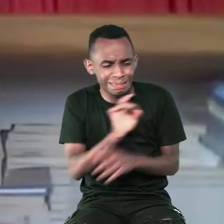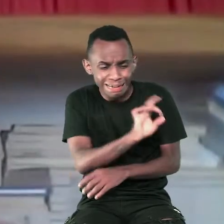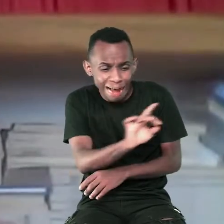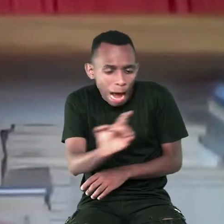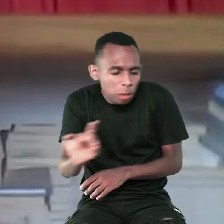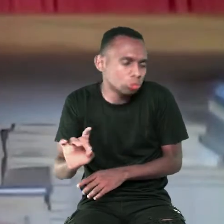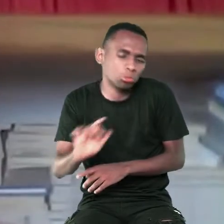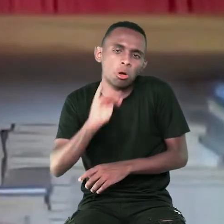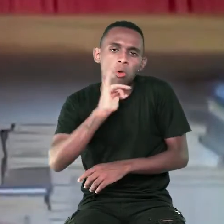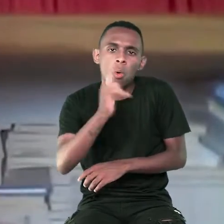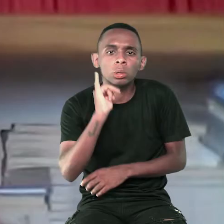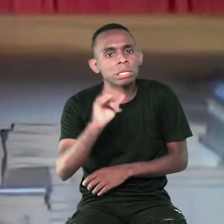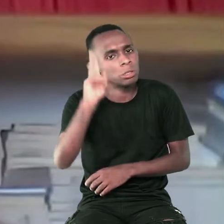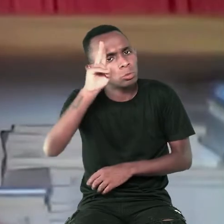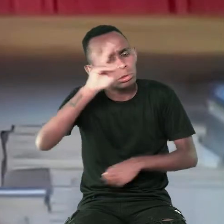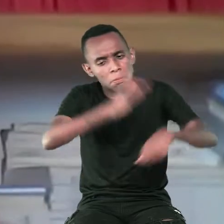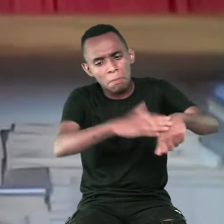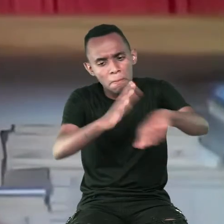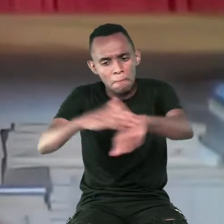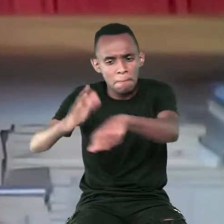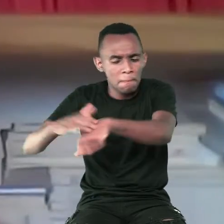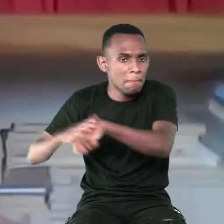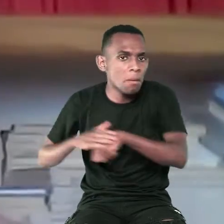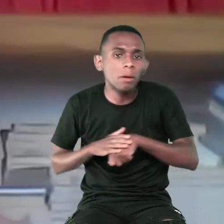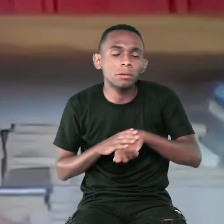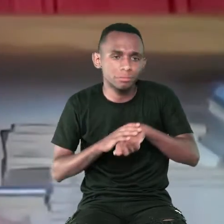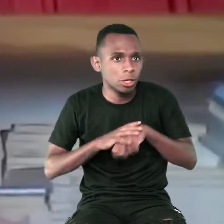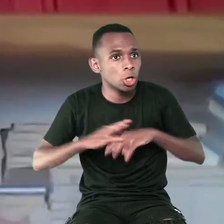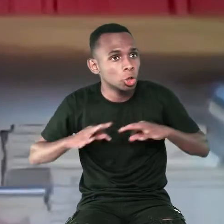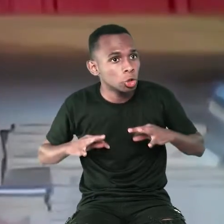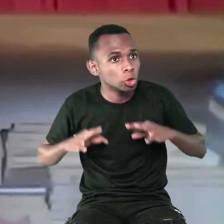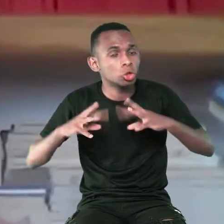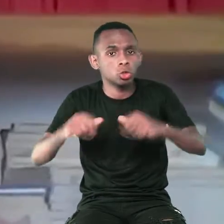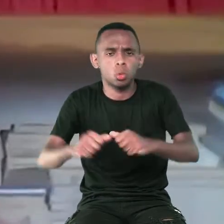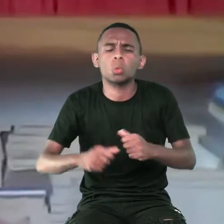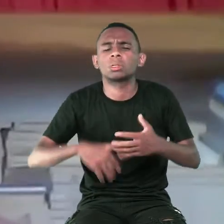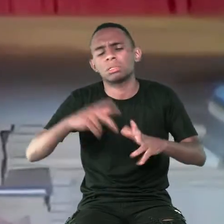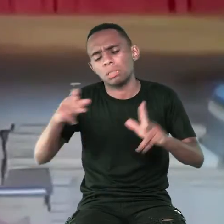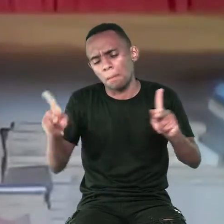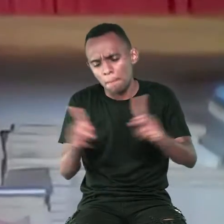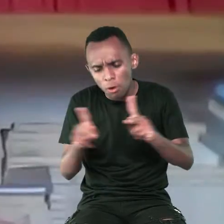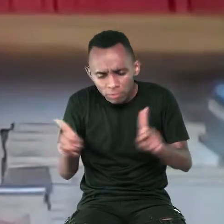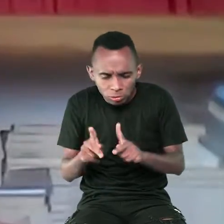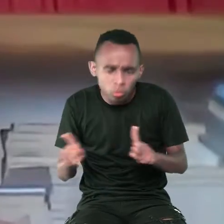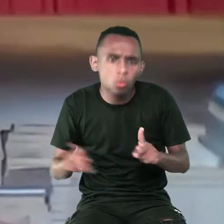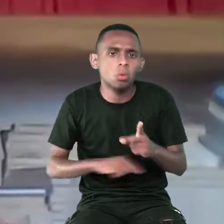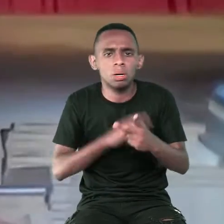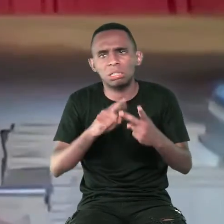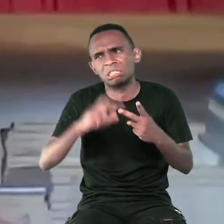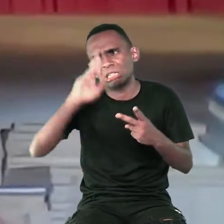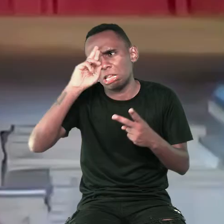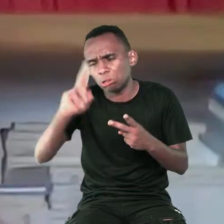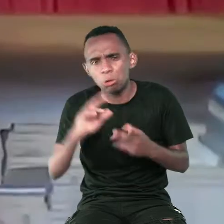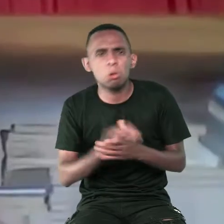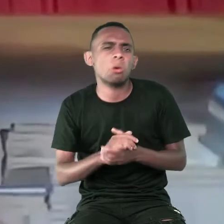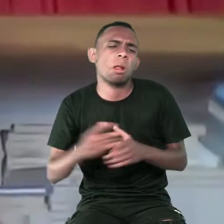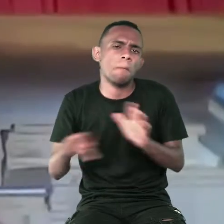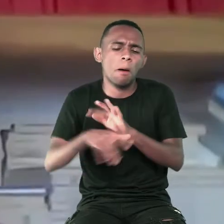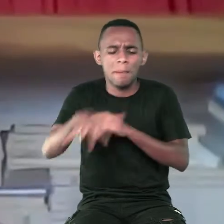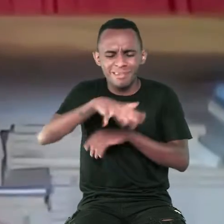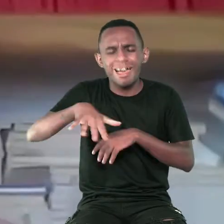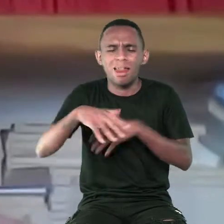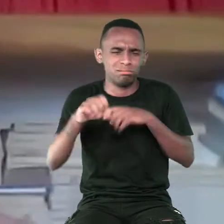uma contando a sua própria história, 9 mulheres pretas, né? Todas elas professoras, diretoras, né? Vindas da área